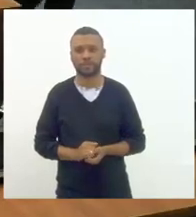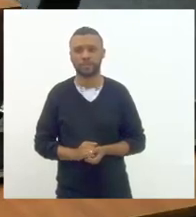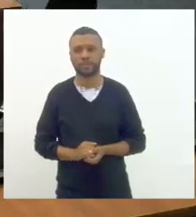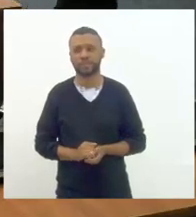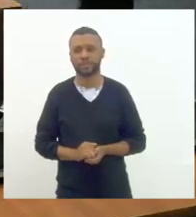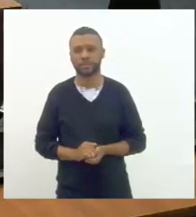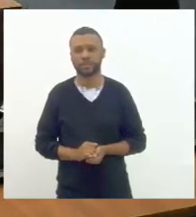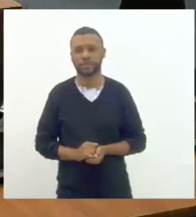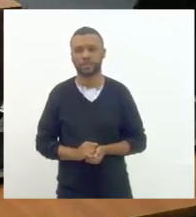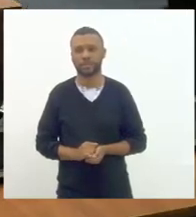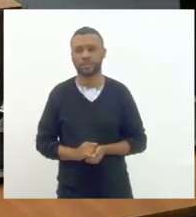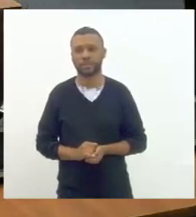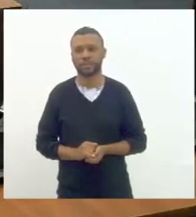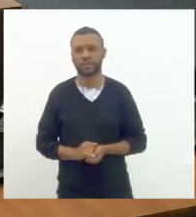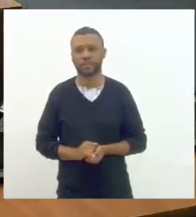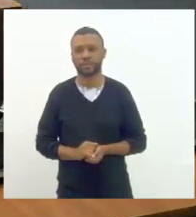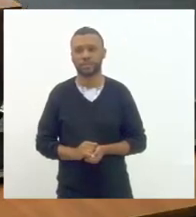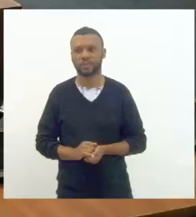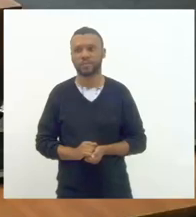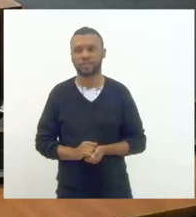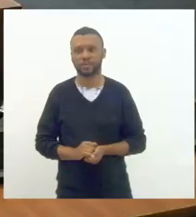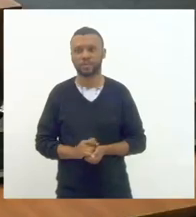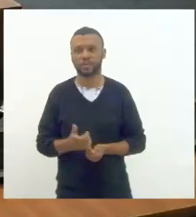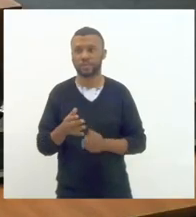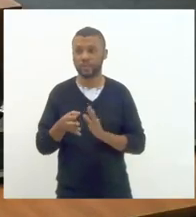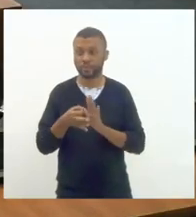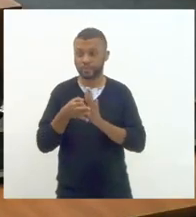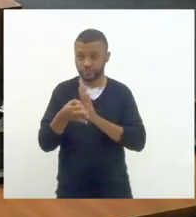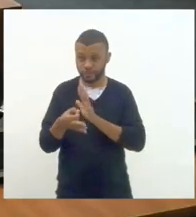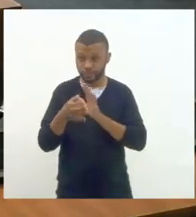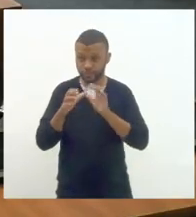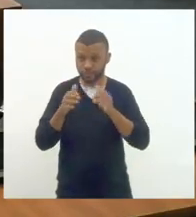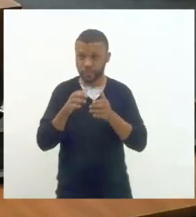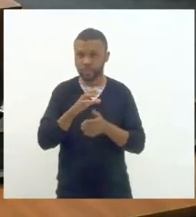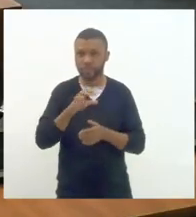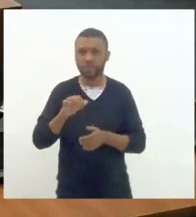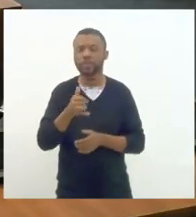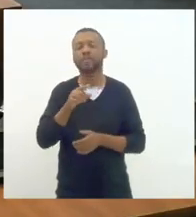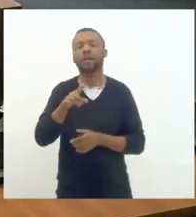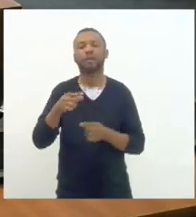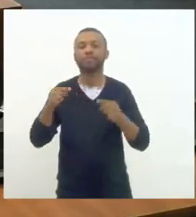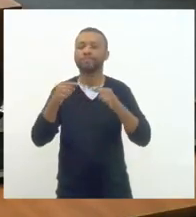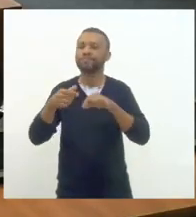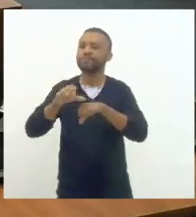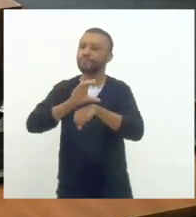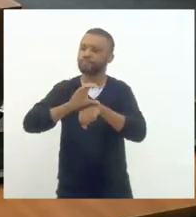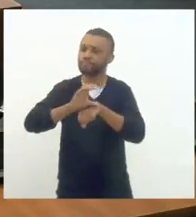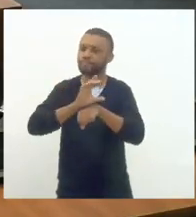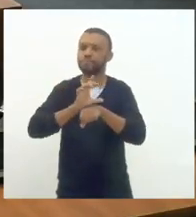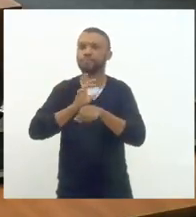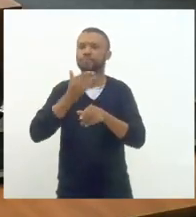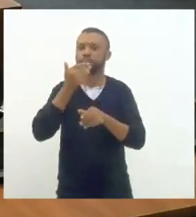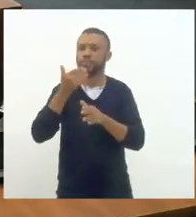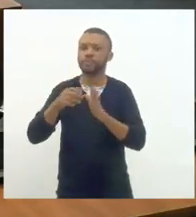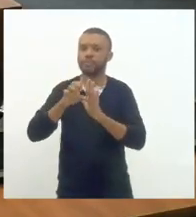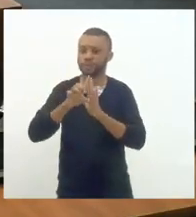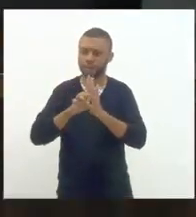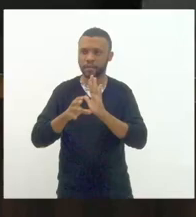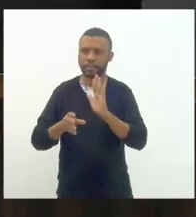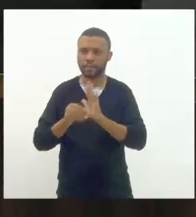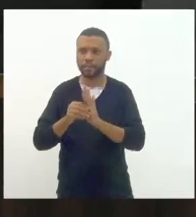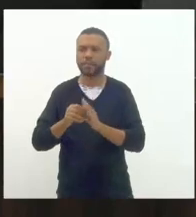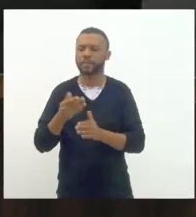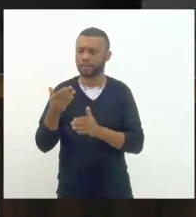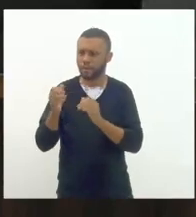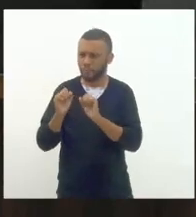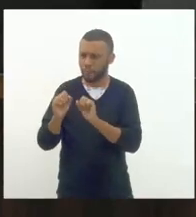Oi, presidente. Permite parecer pela Comissão de Constituição e Justiça. Parecer pela constitucionalidade com emenda. Vossa